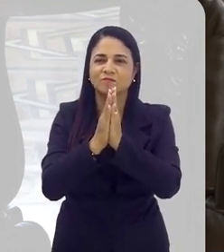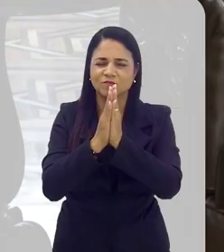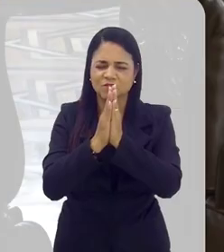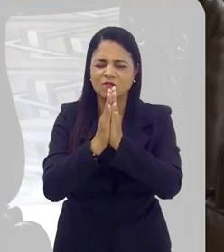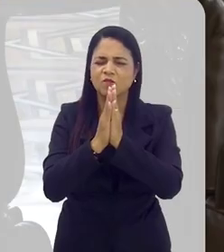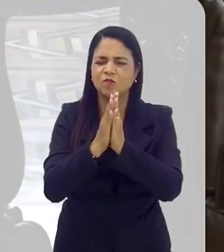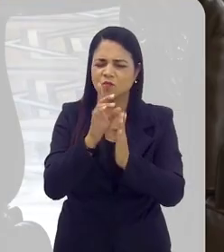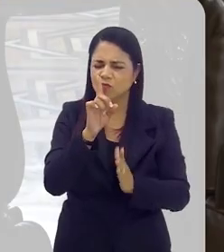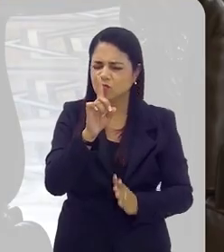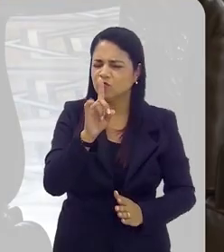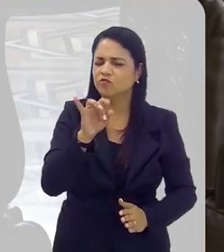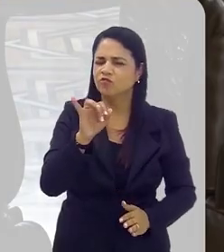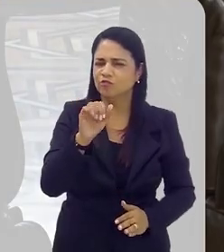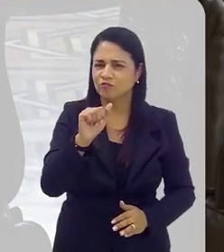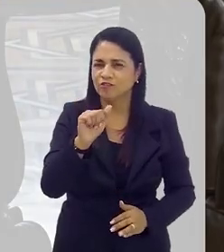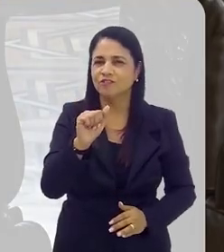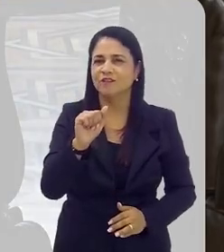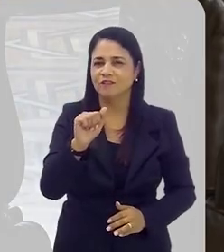clamor.